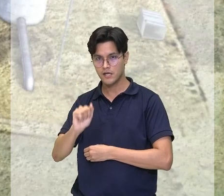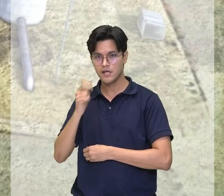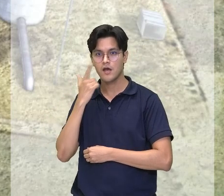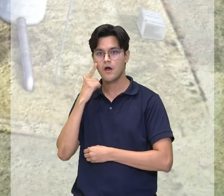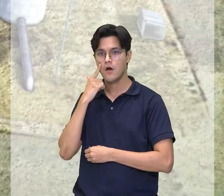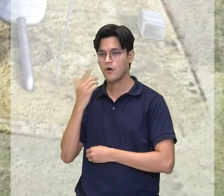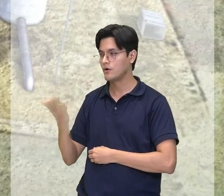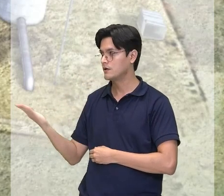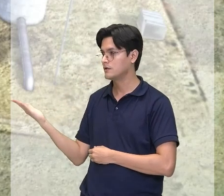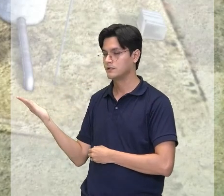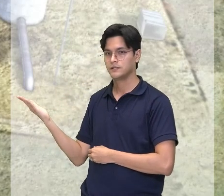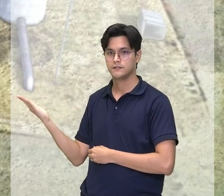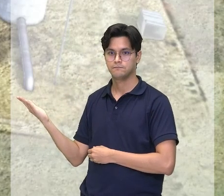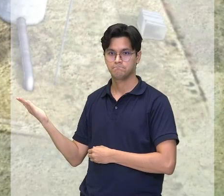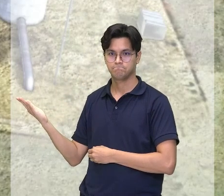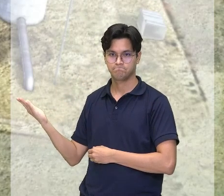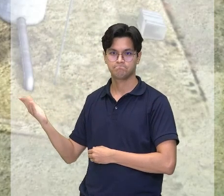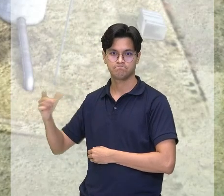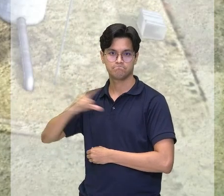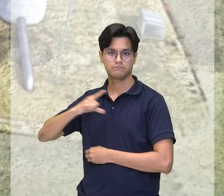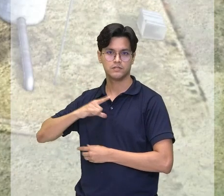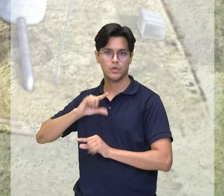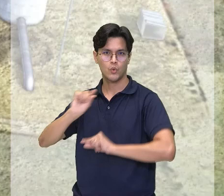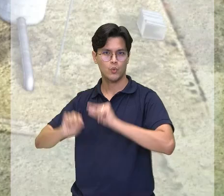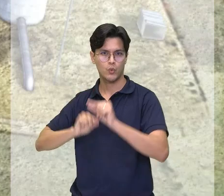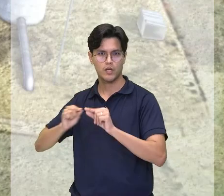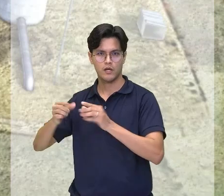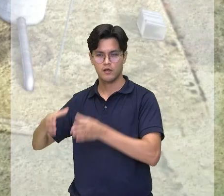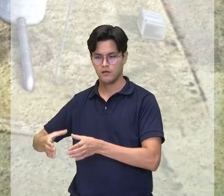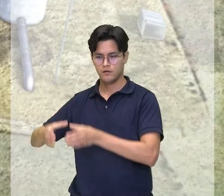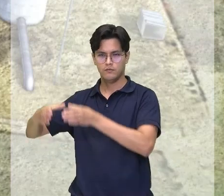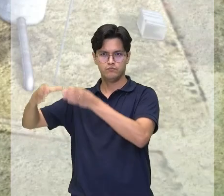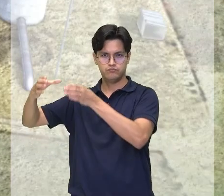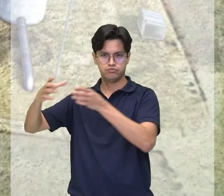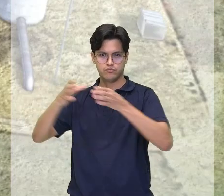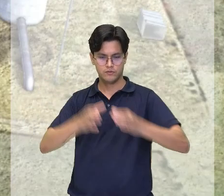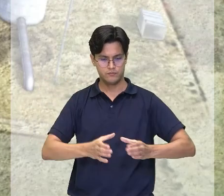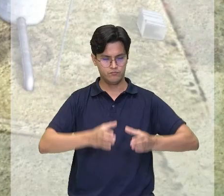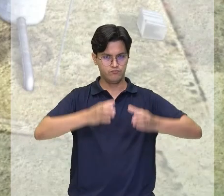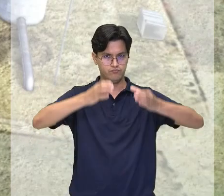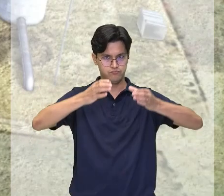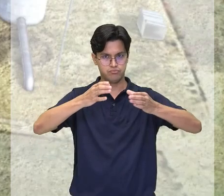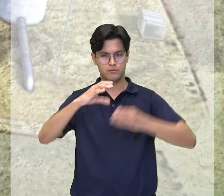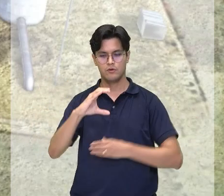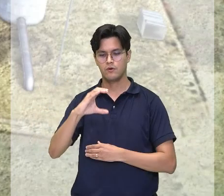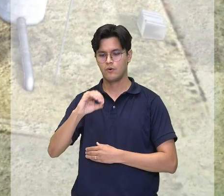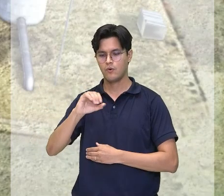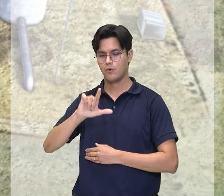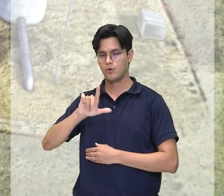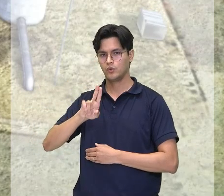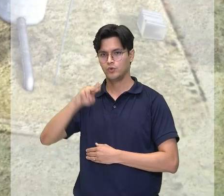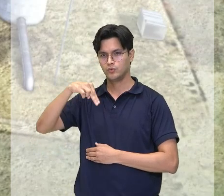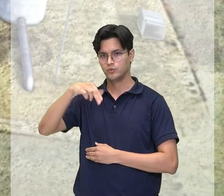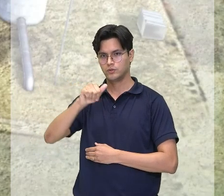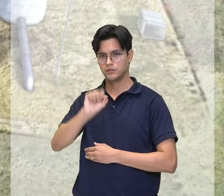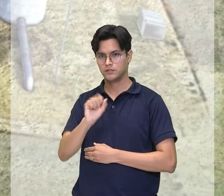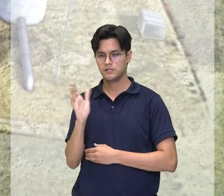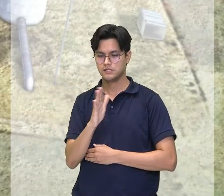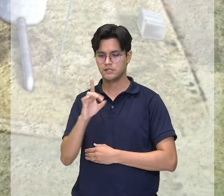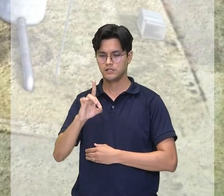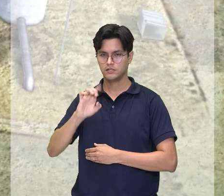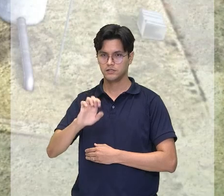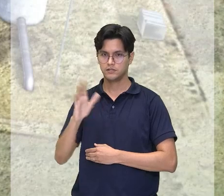que nós temos essas colunas de destilação. Então, nós temos aí a união